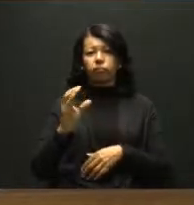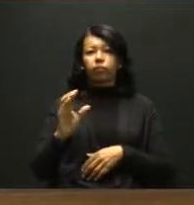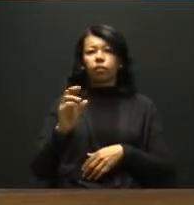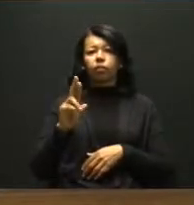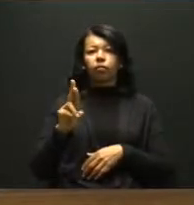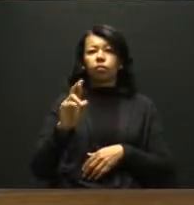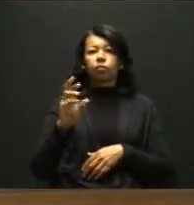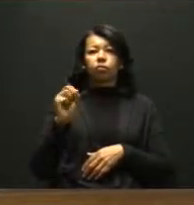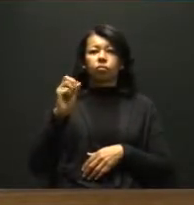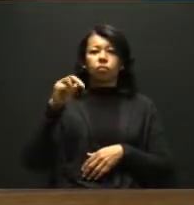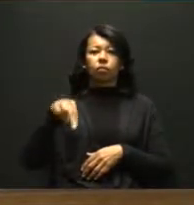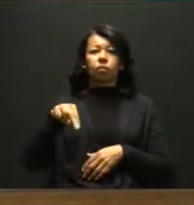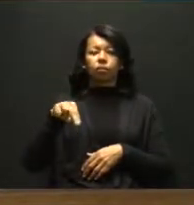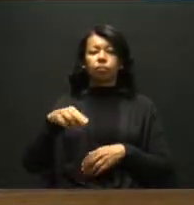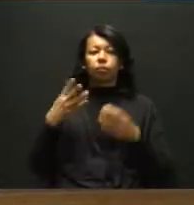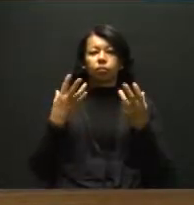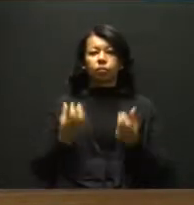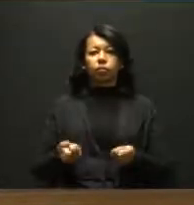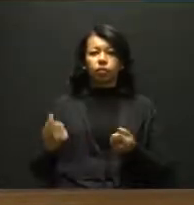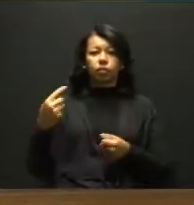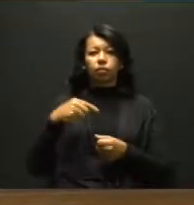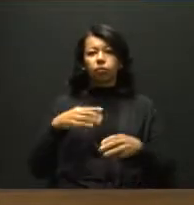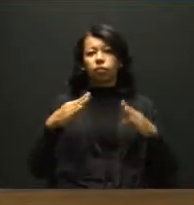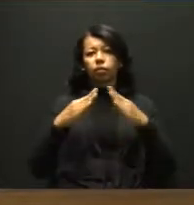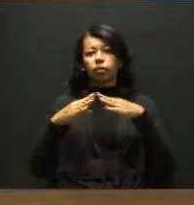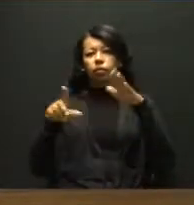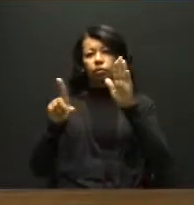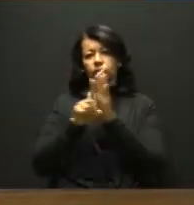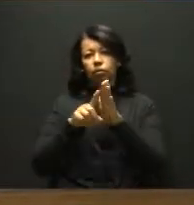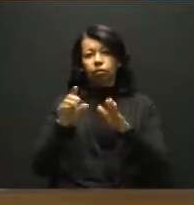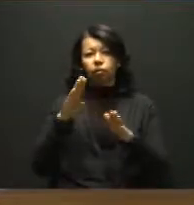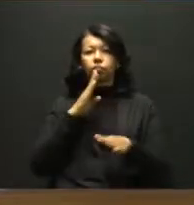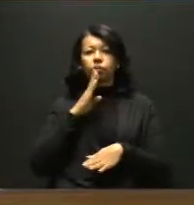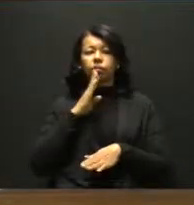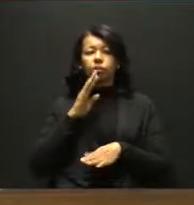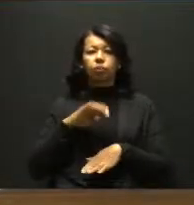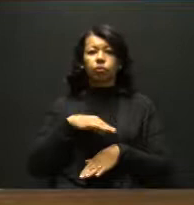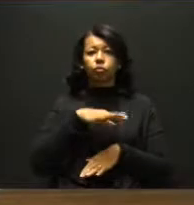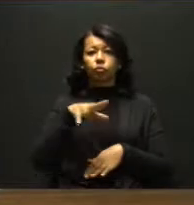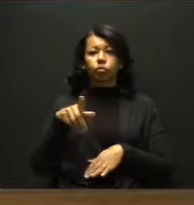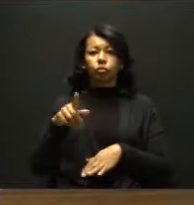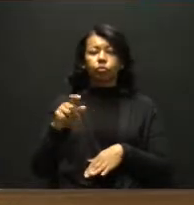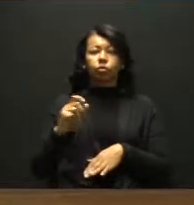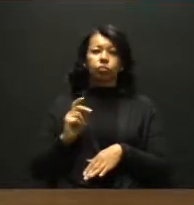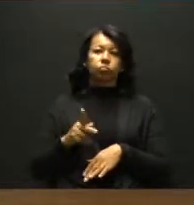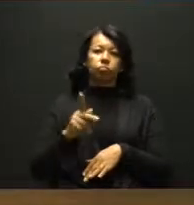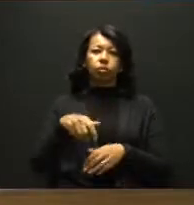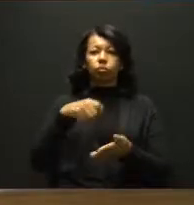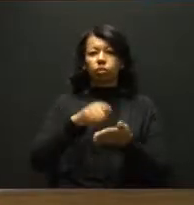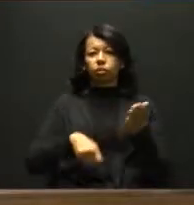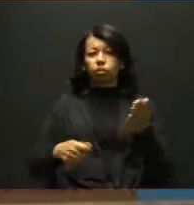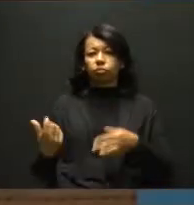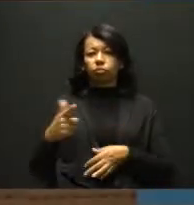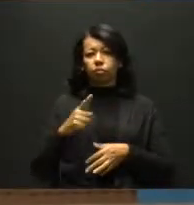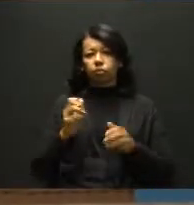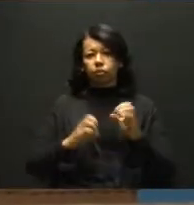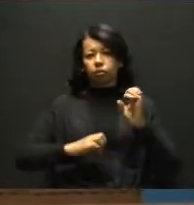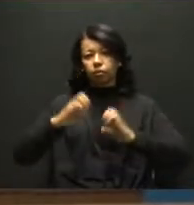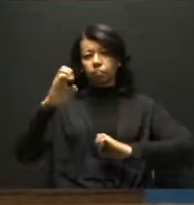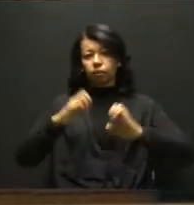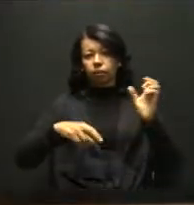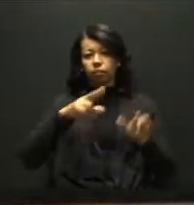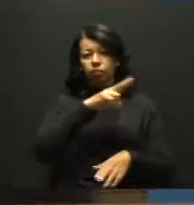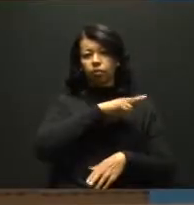saneamento aprovado inclusive por esta casa de leis é de conhecimento público que em seguida se procedeu à contratação de algumas empresas privada